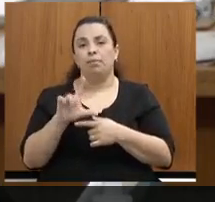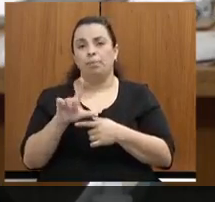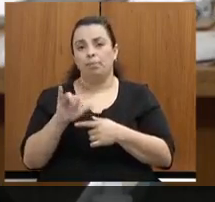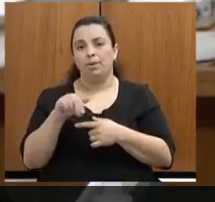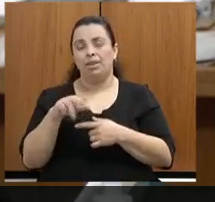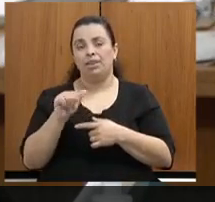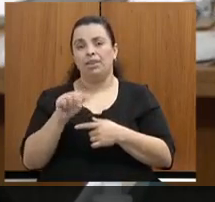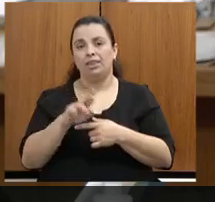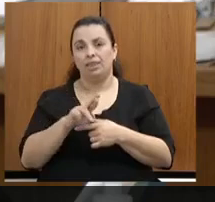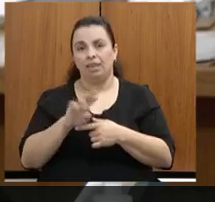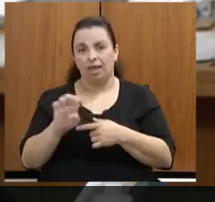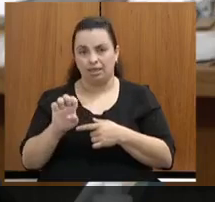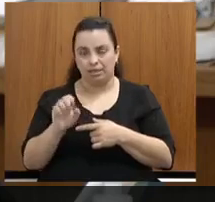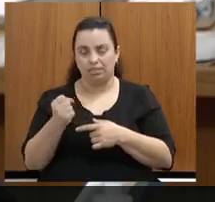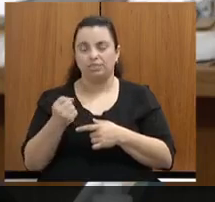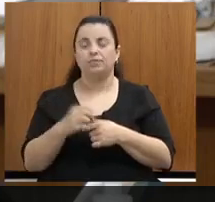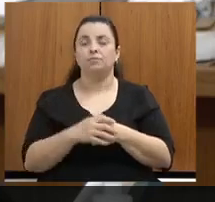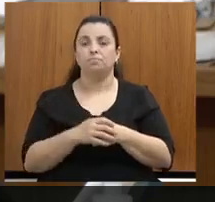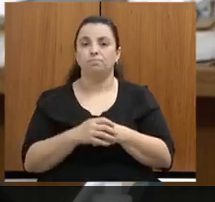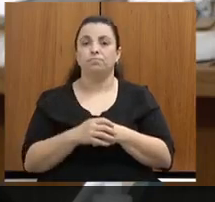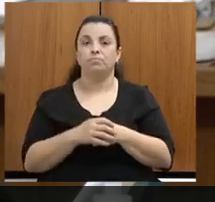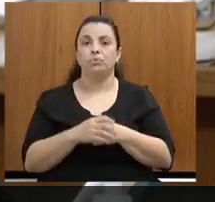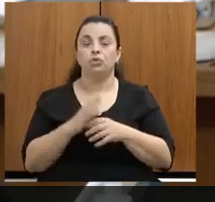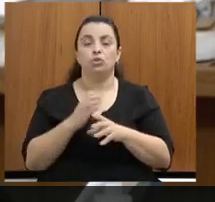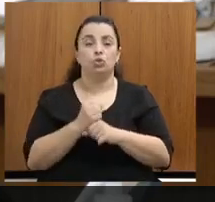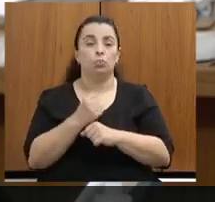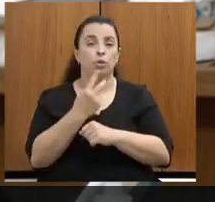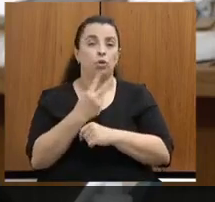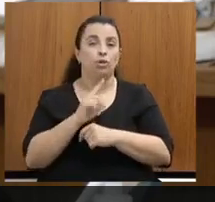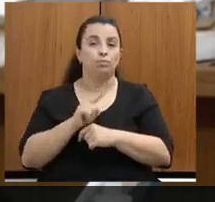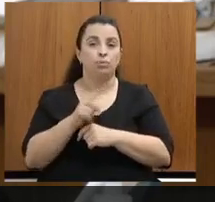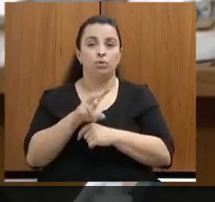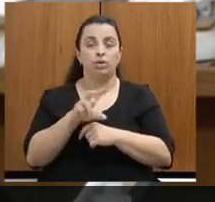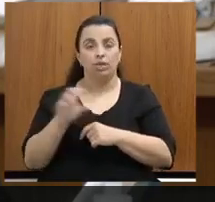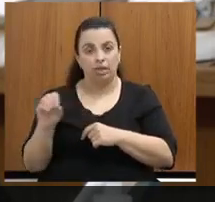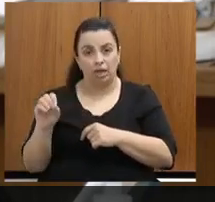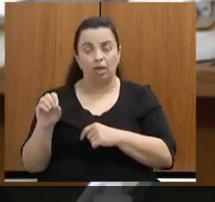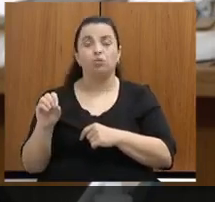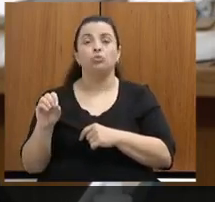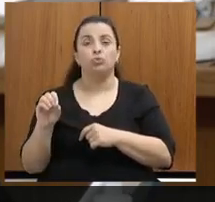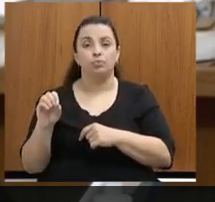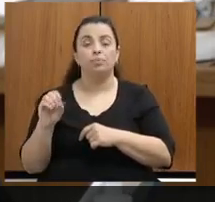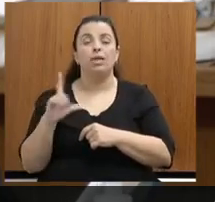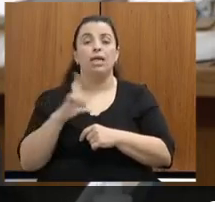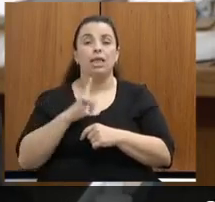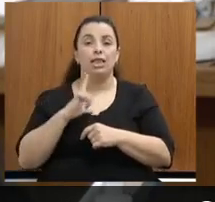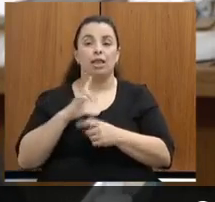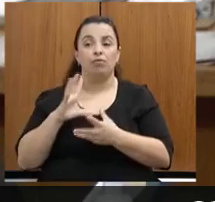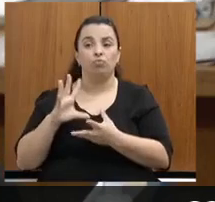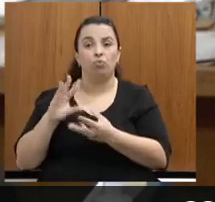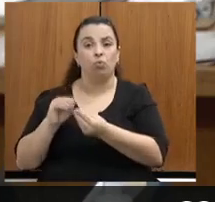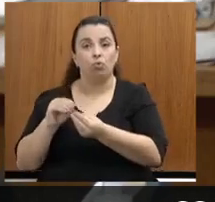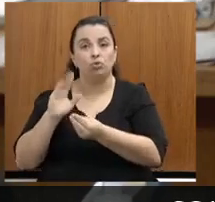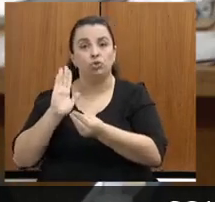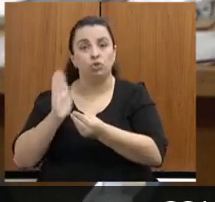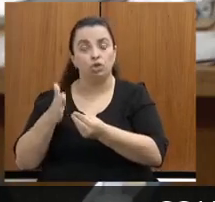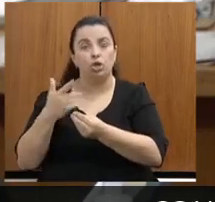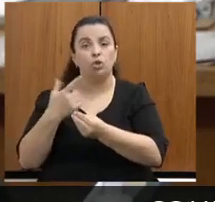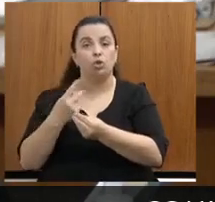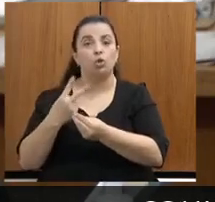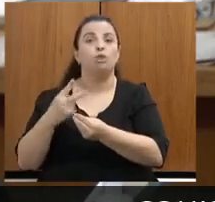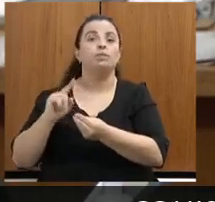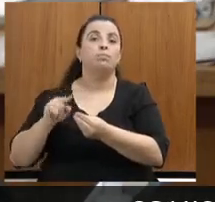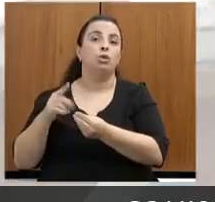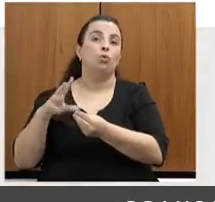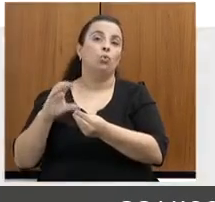1.500 procedimentos desse também tivemos a conclusão de 2004 considerando inclusive aqueles que estavam